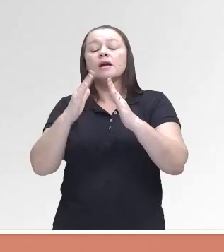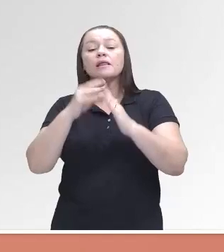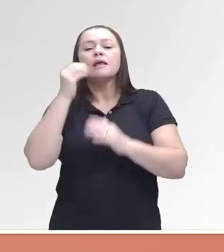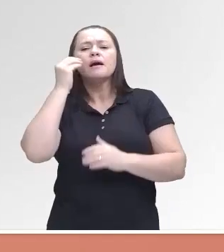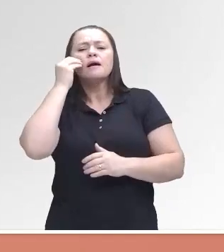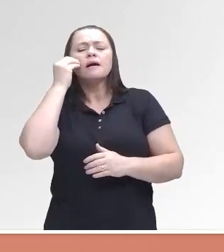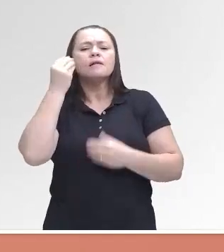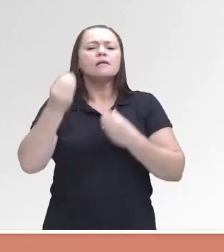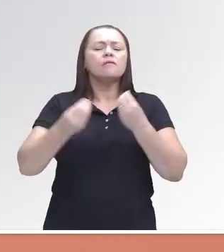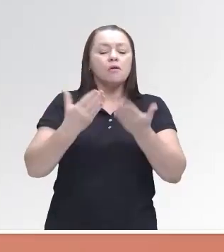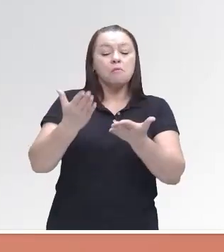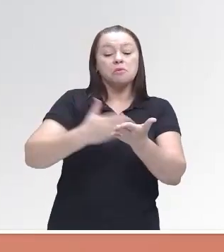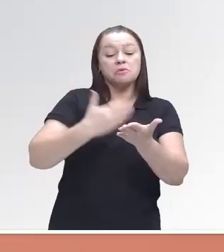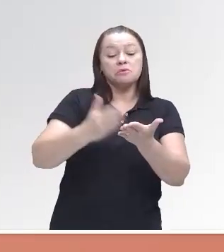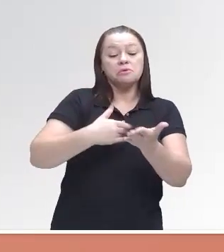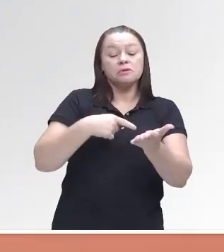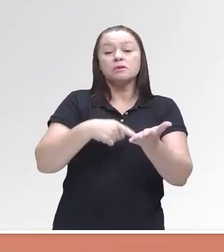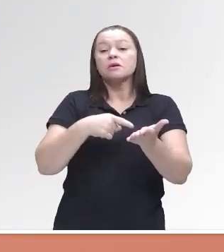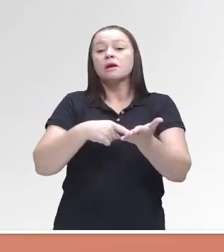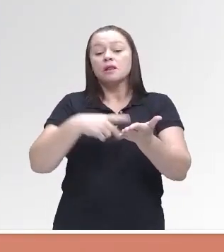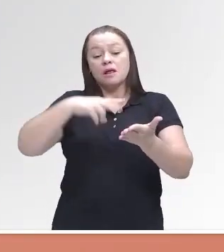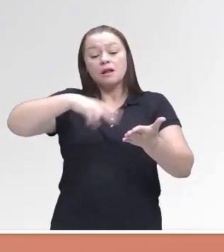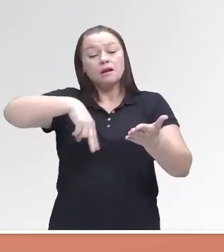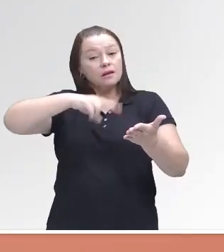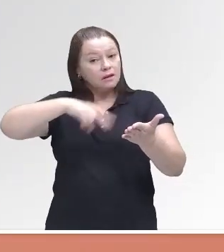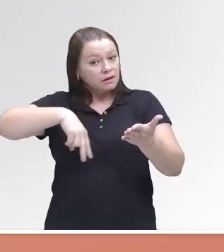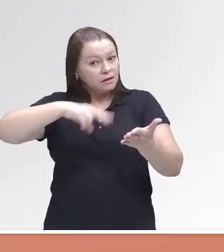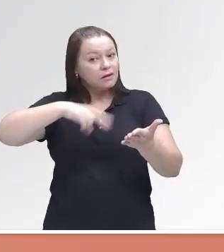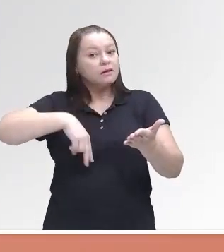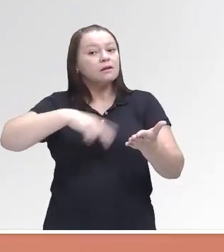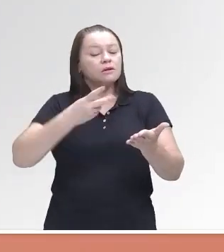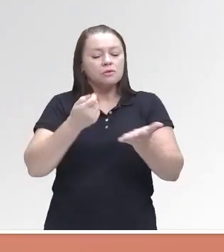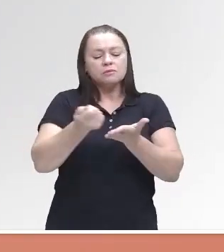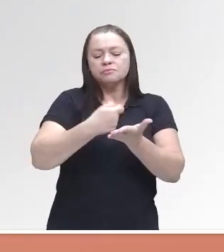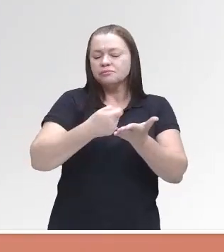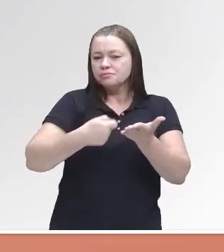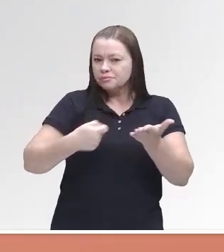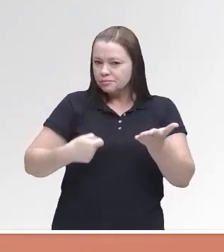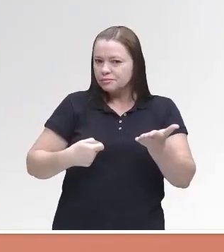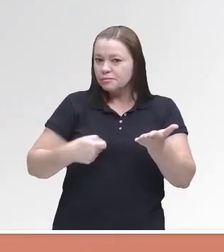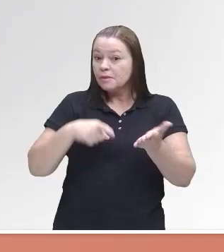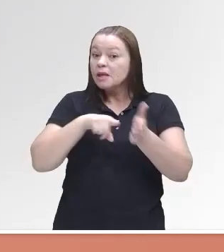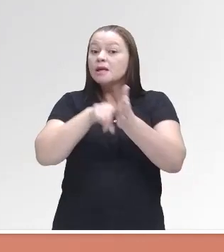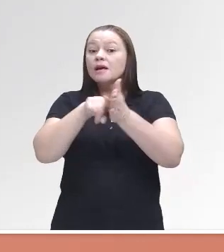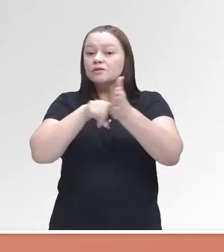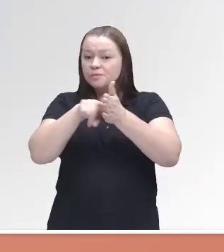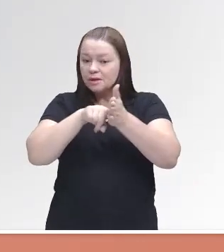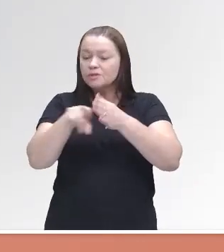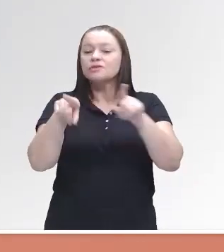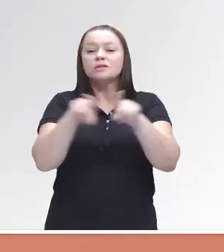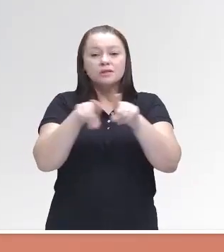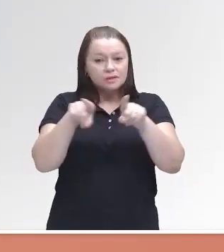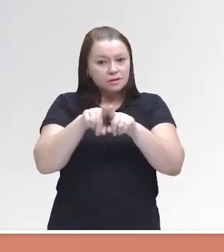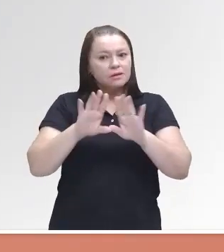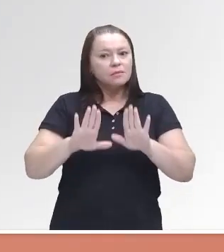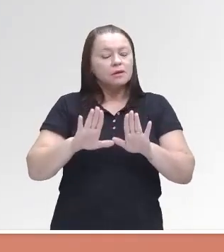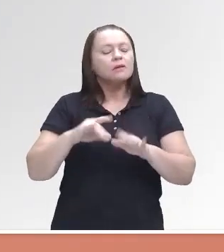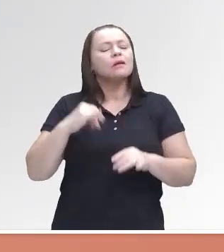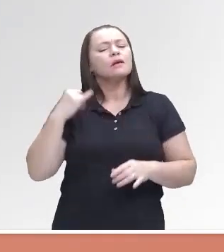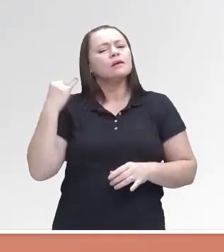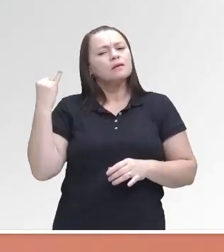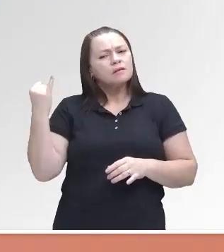esse caderno, essa leitura, essa escrita e essas pesquisas. É